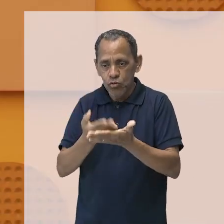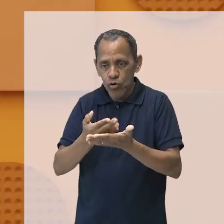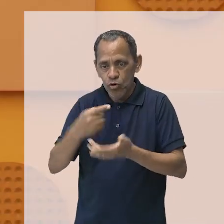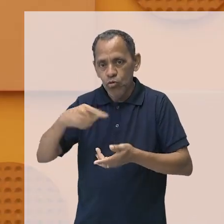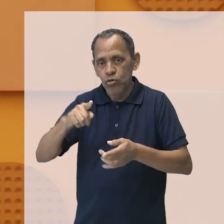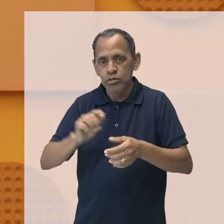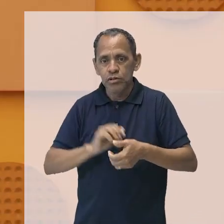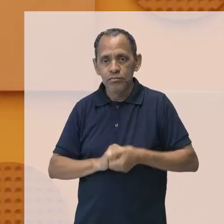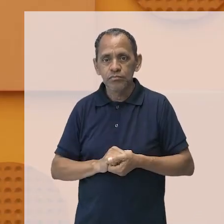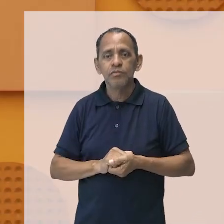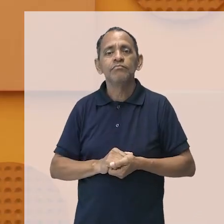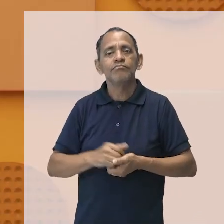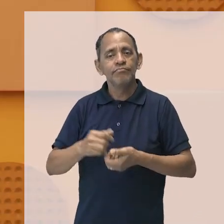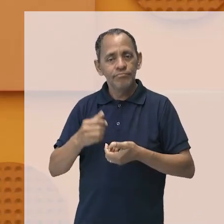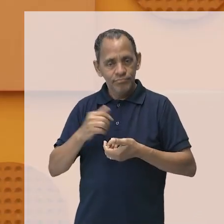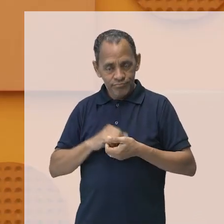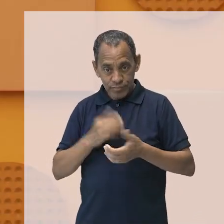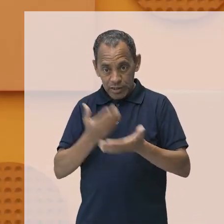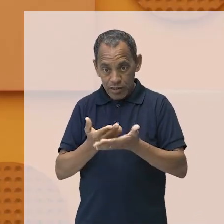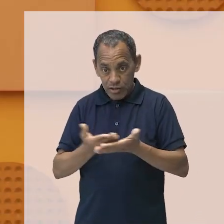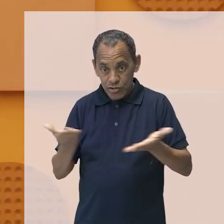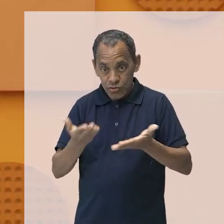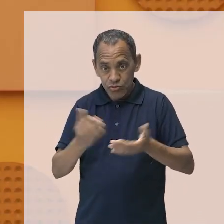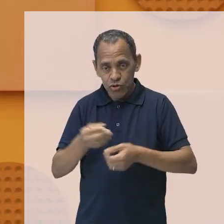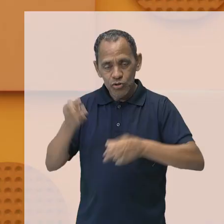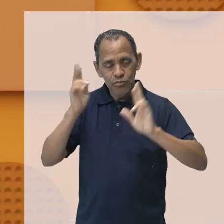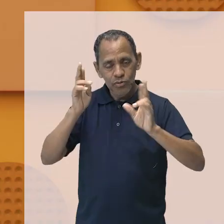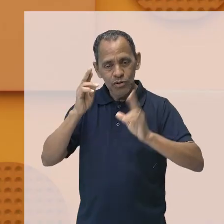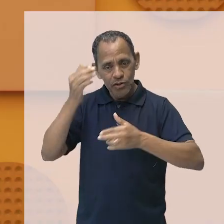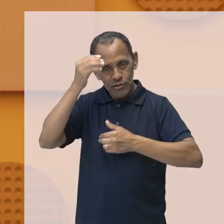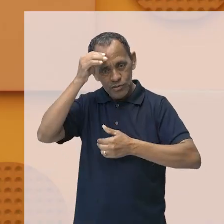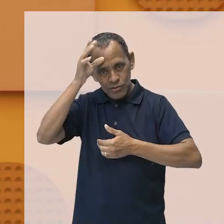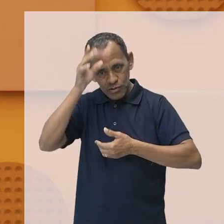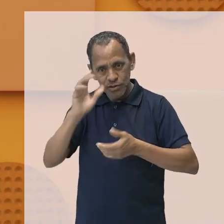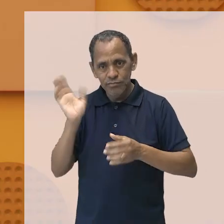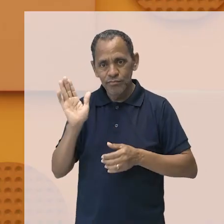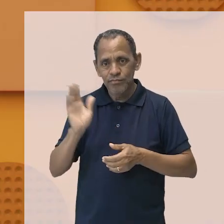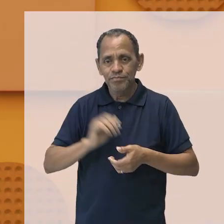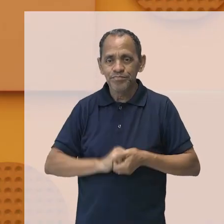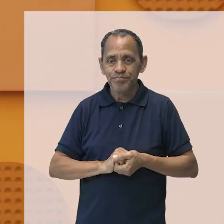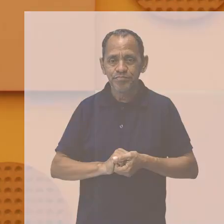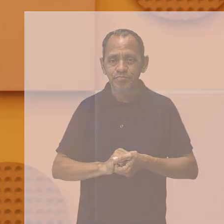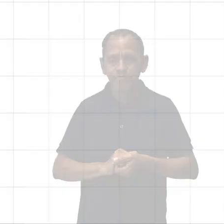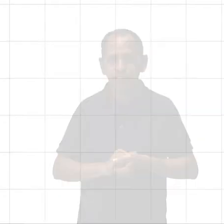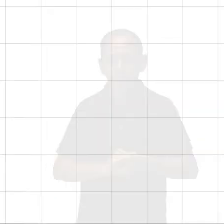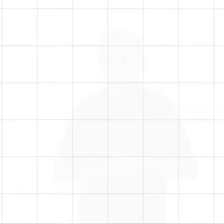oportunidade. Então, queridos, esta foi a nossa aula. Espero que vocês tenham compreendido e até a próxima.